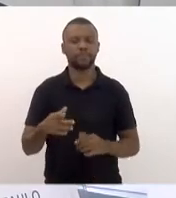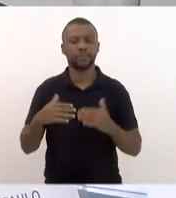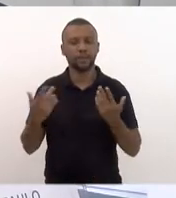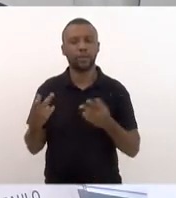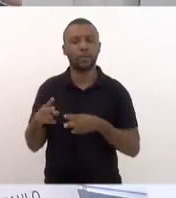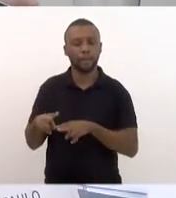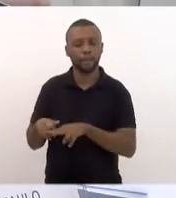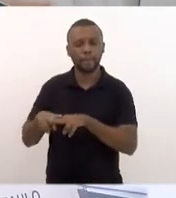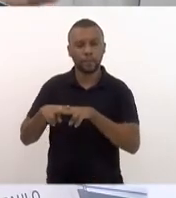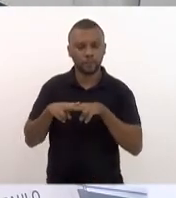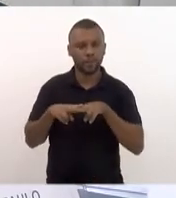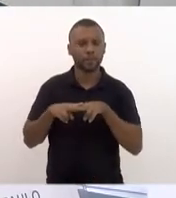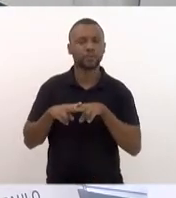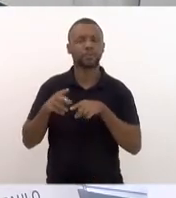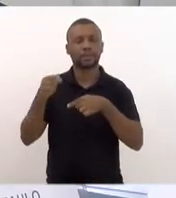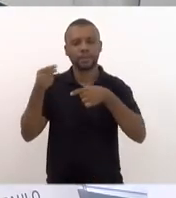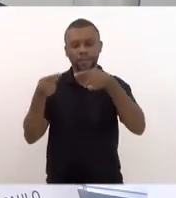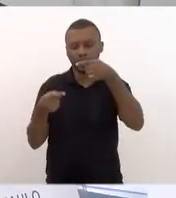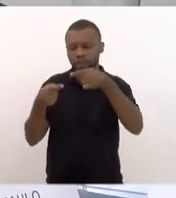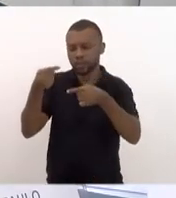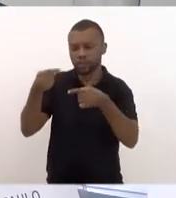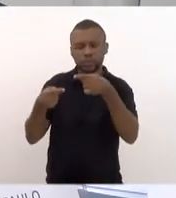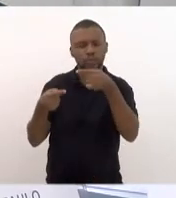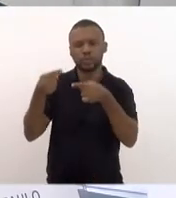isso, nessa discussão